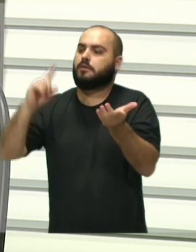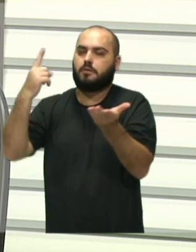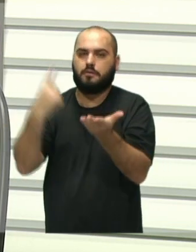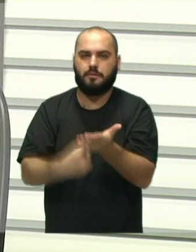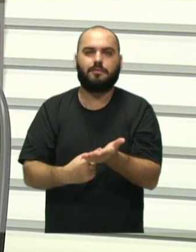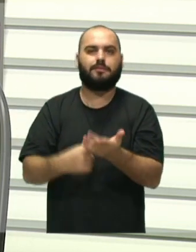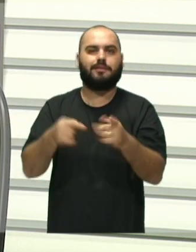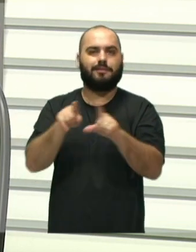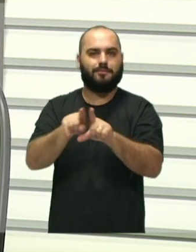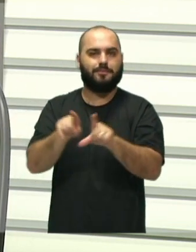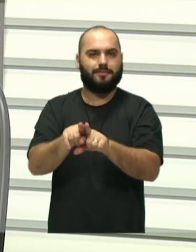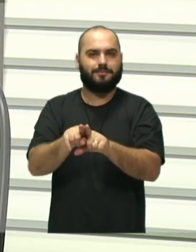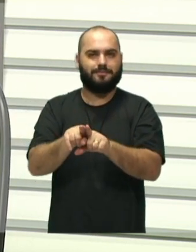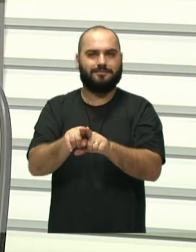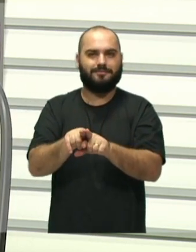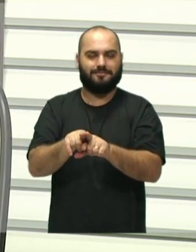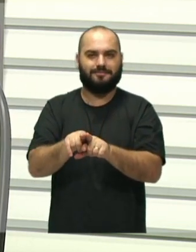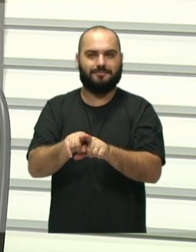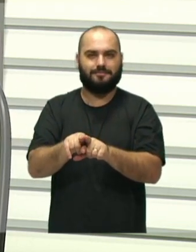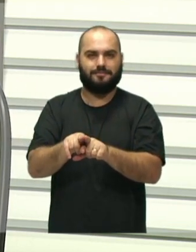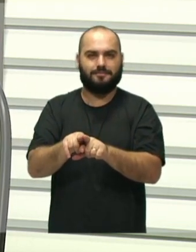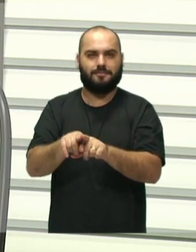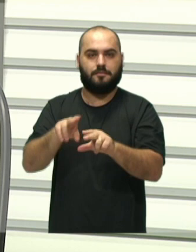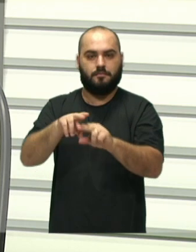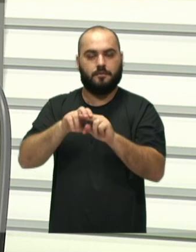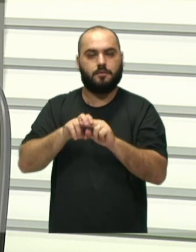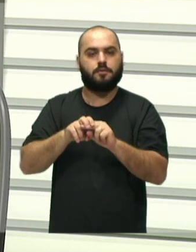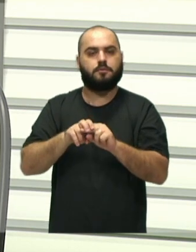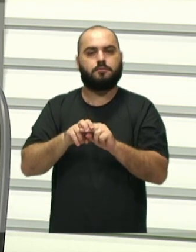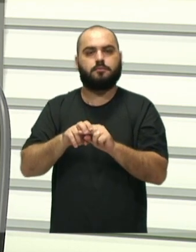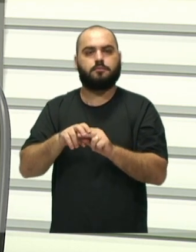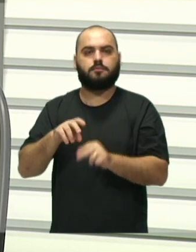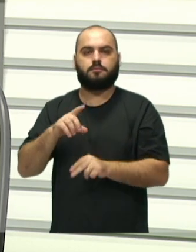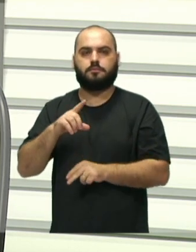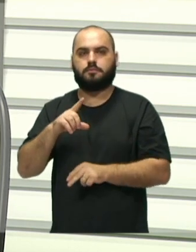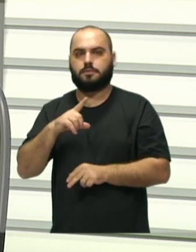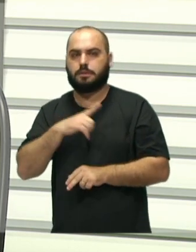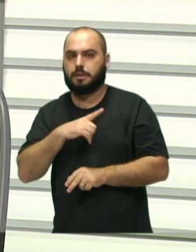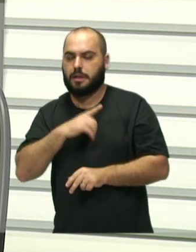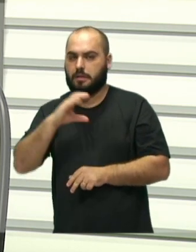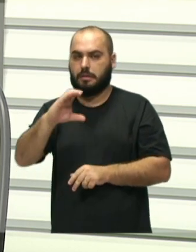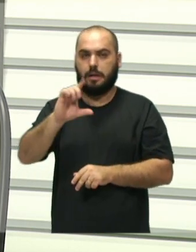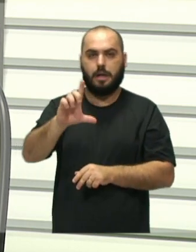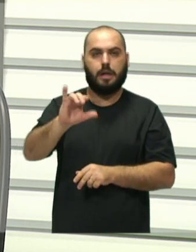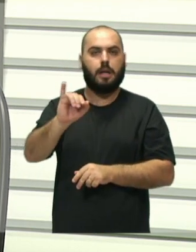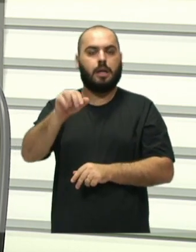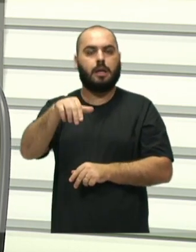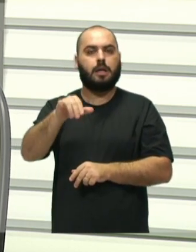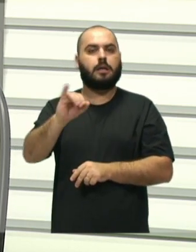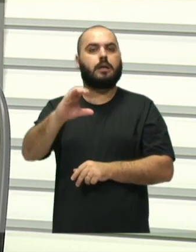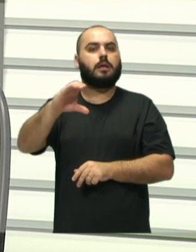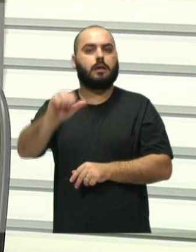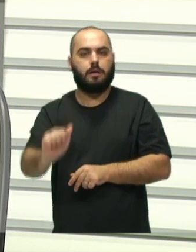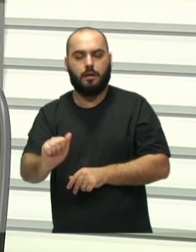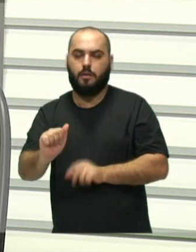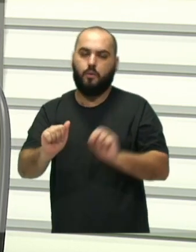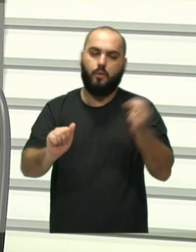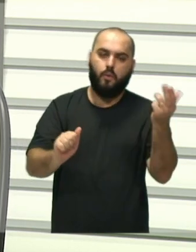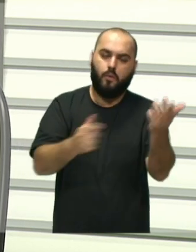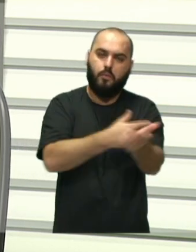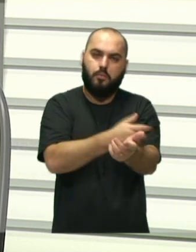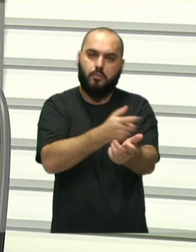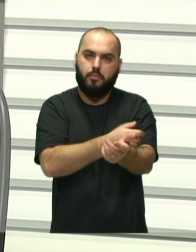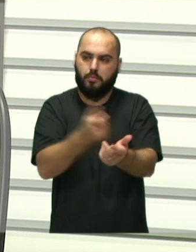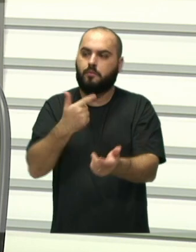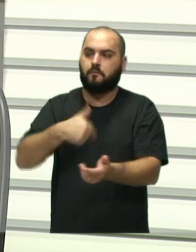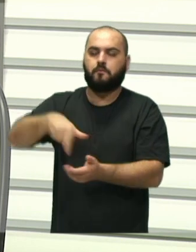mesmo então através desses agendamentos seja ele na pressão do clínica de consultórios ou até de exames eles